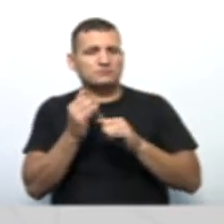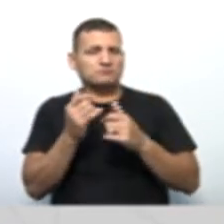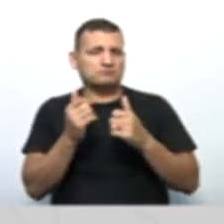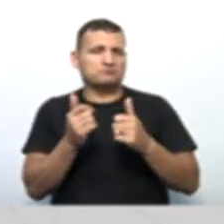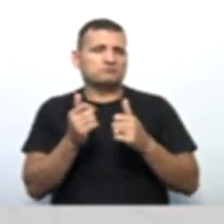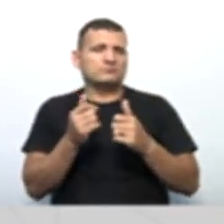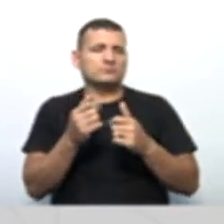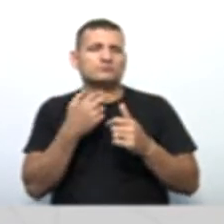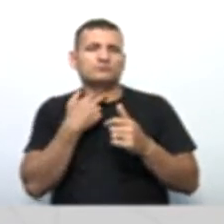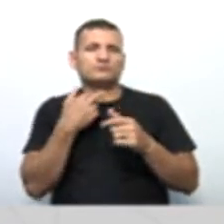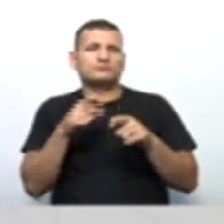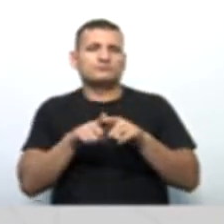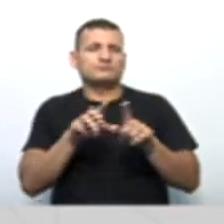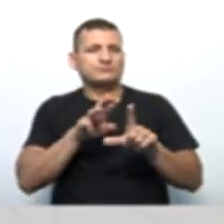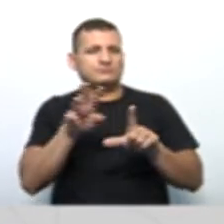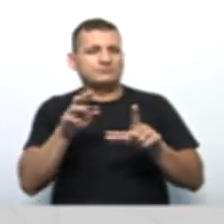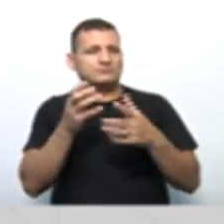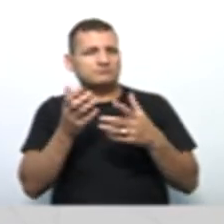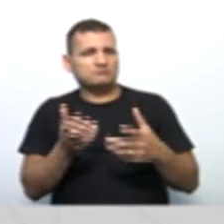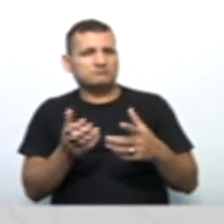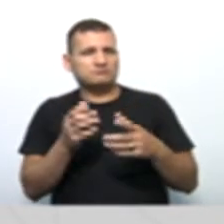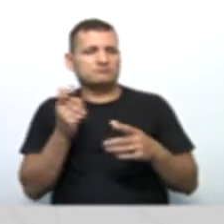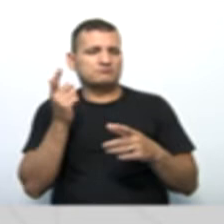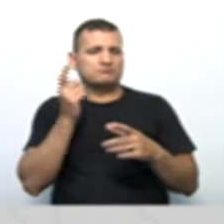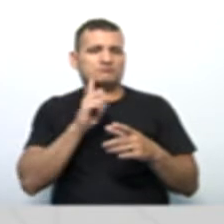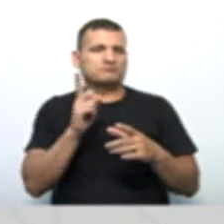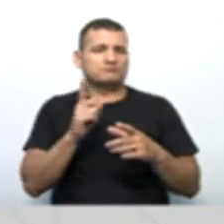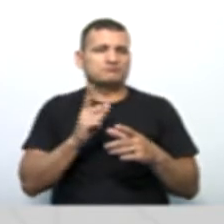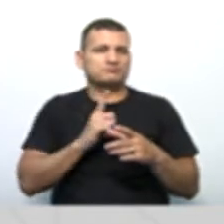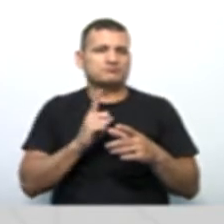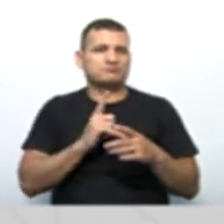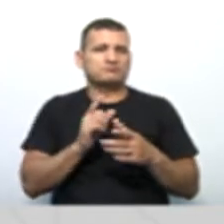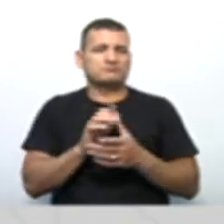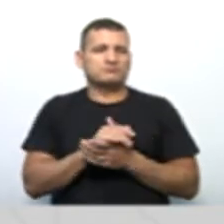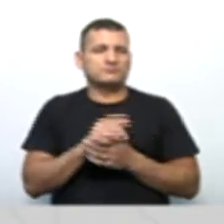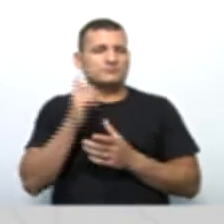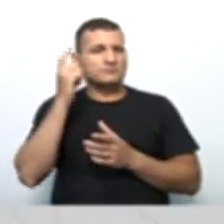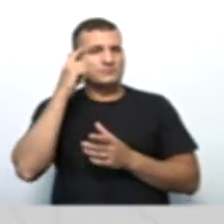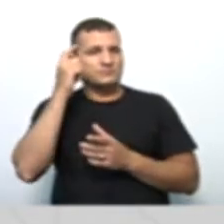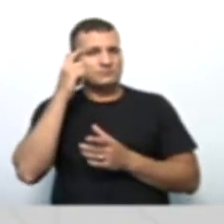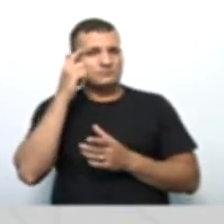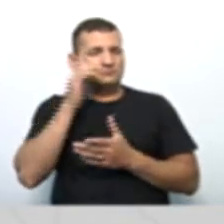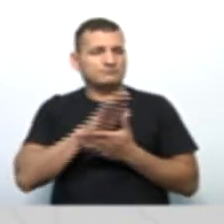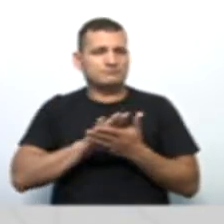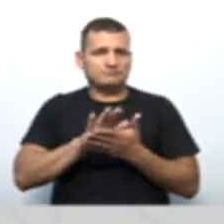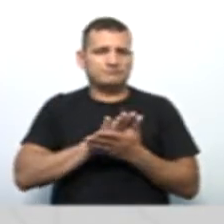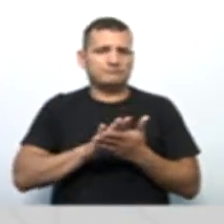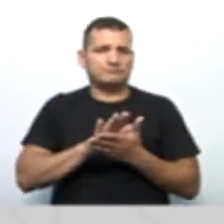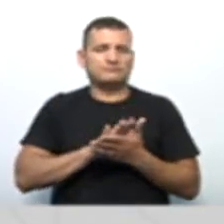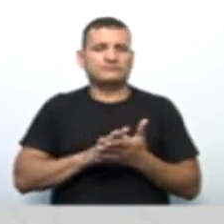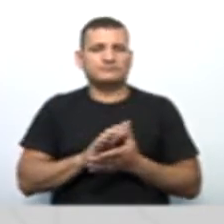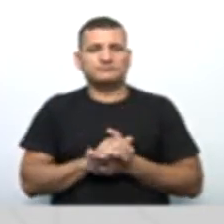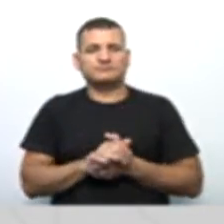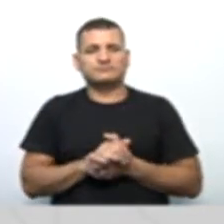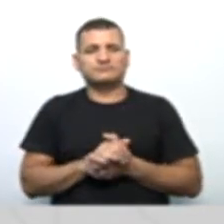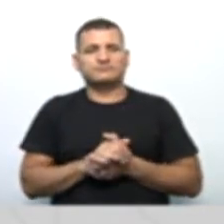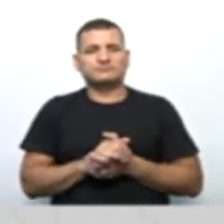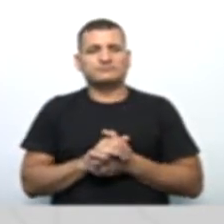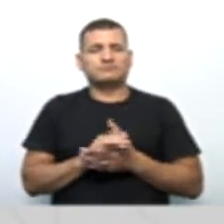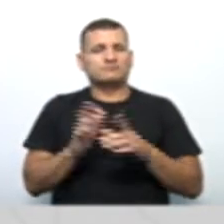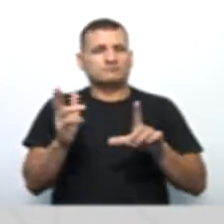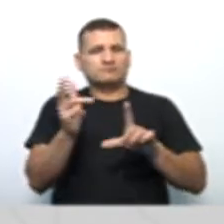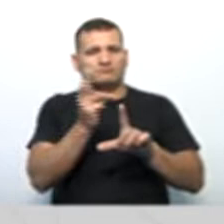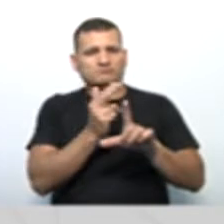chato ao qual eles não consigam ter 11 mensais porque é mais elaborado ea estética é